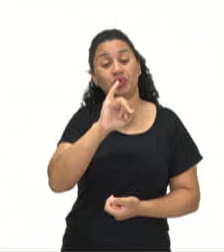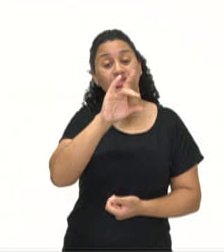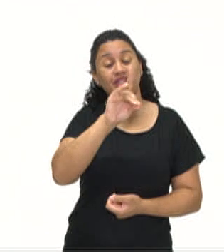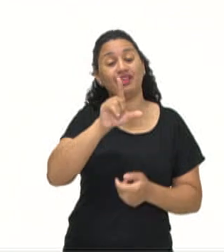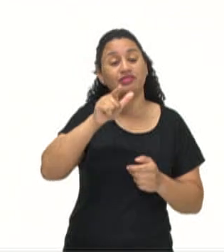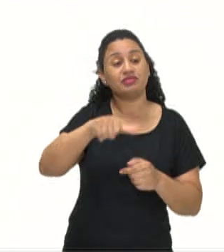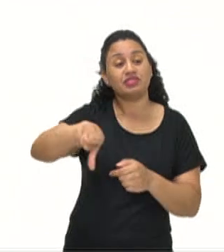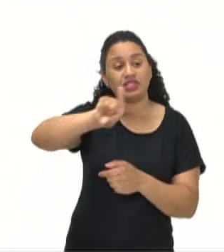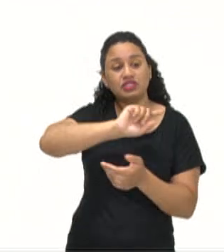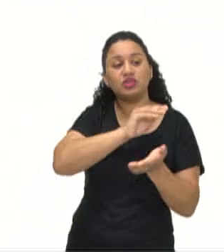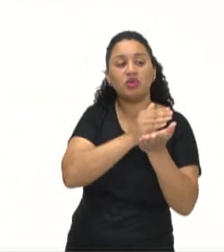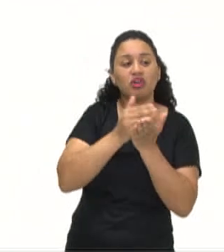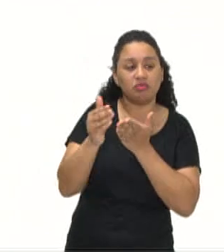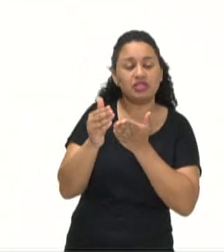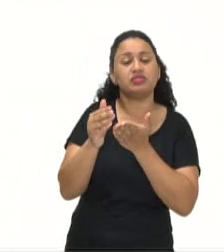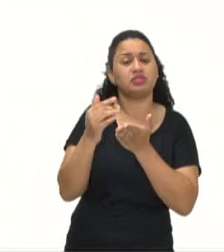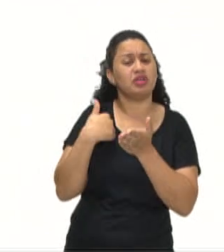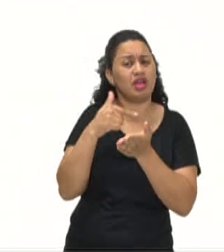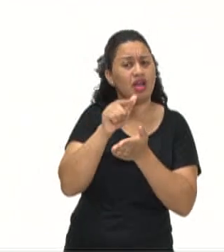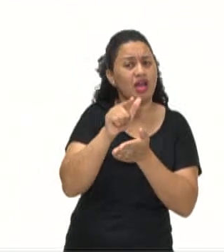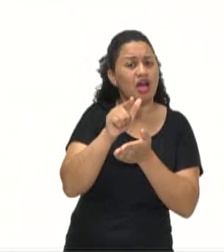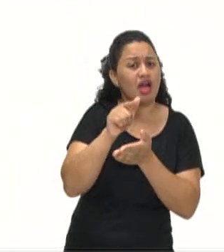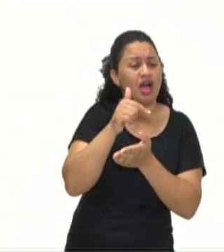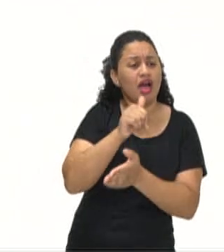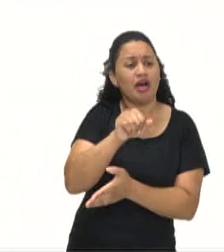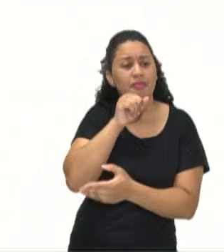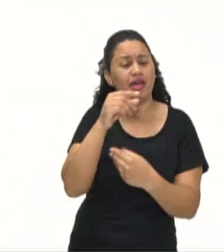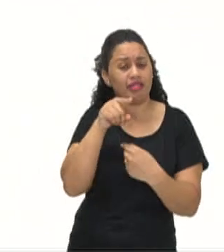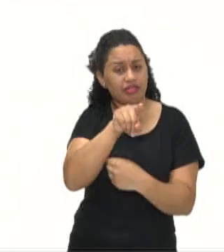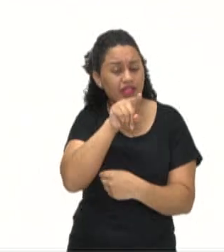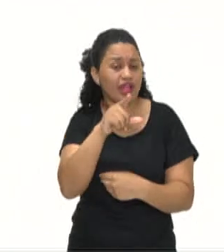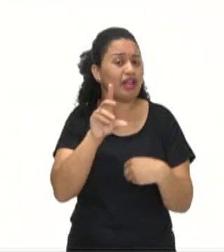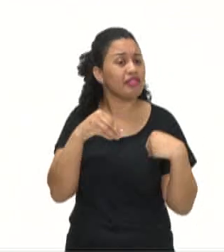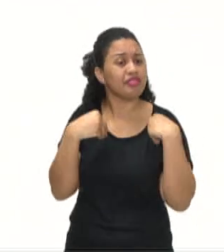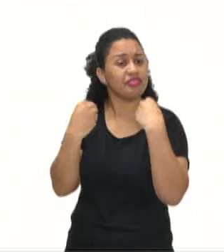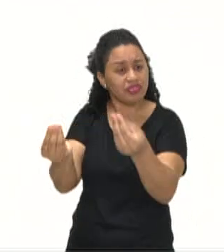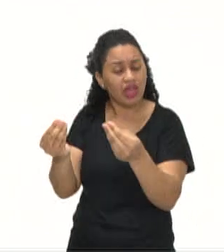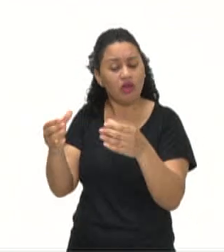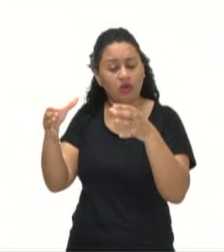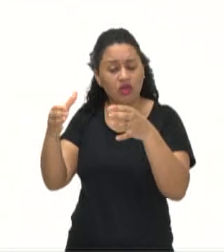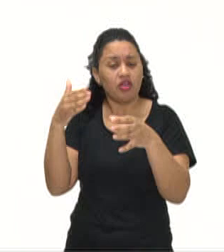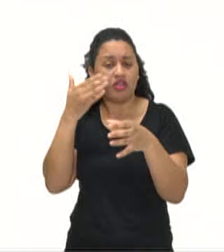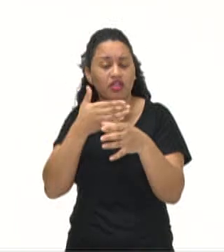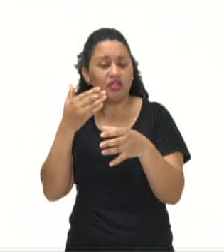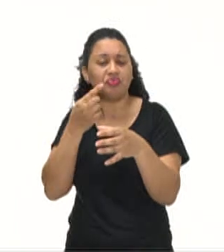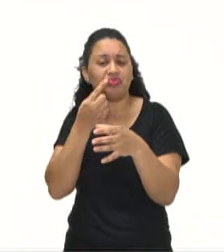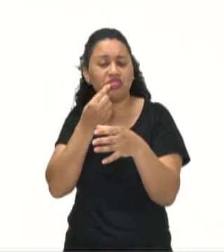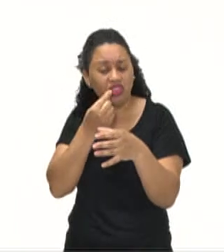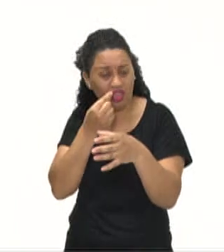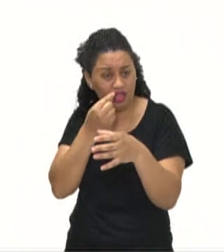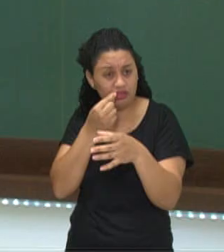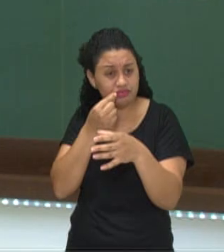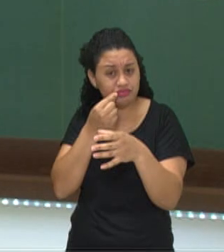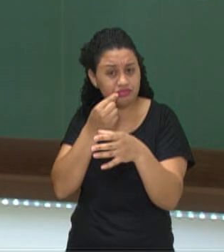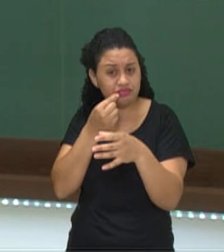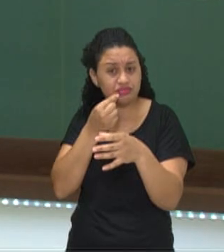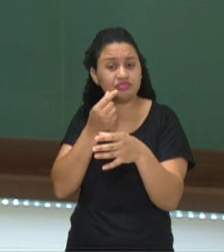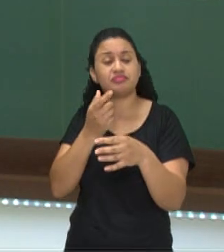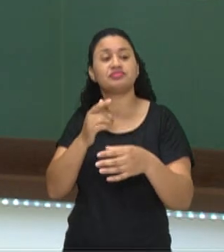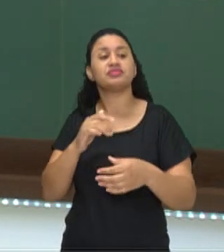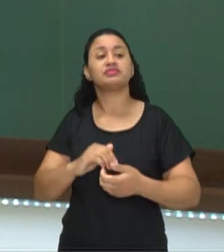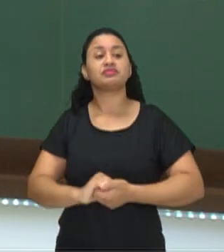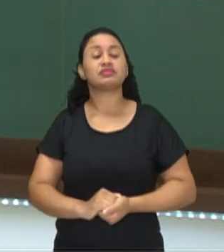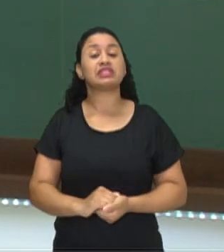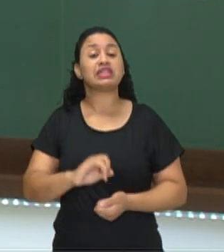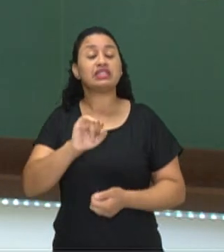lovely lemon pie? A mãe dela deu a ela uma torta de limão adorável?